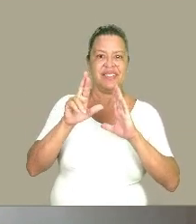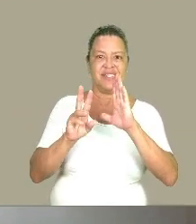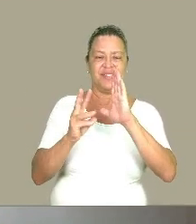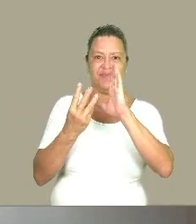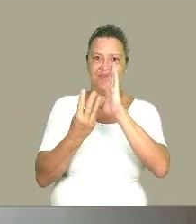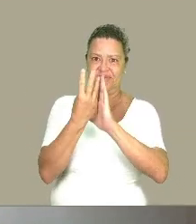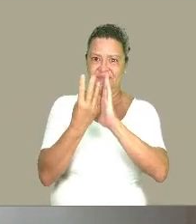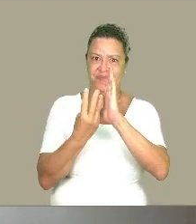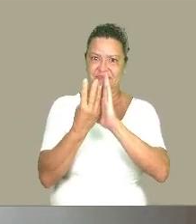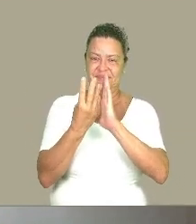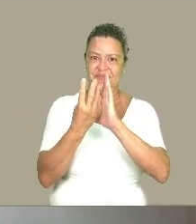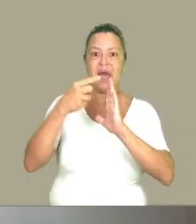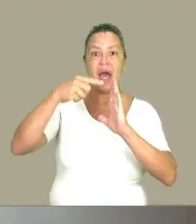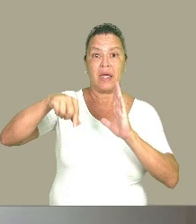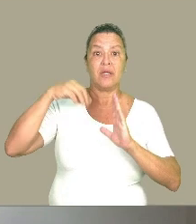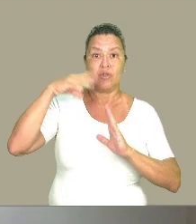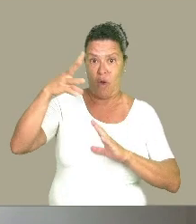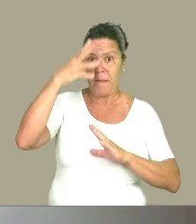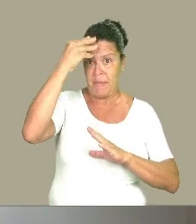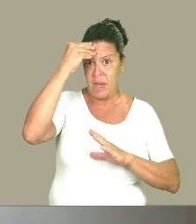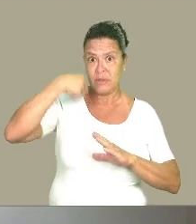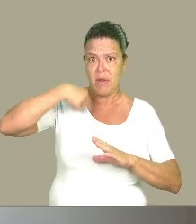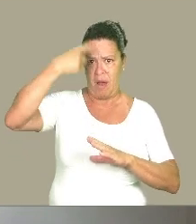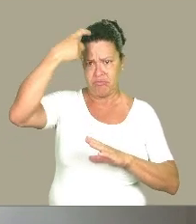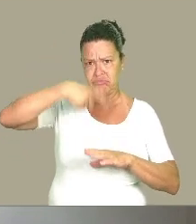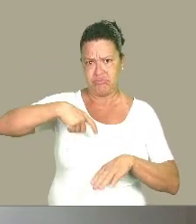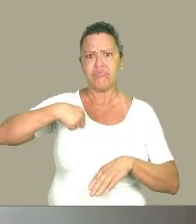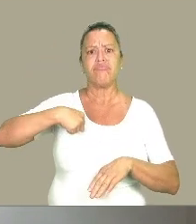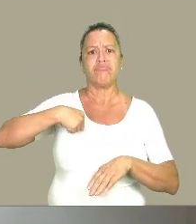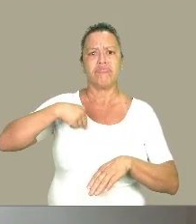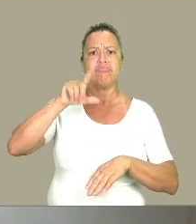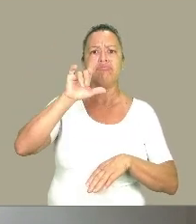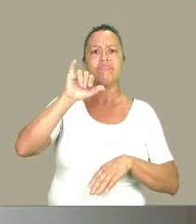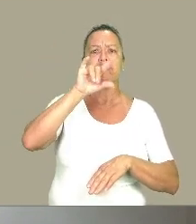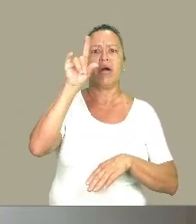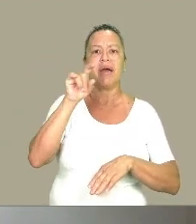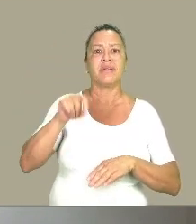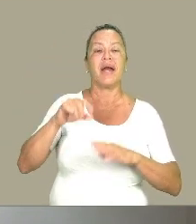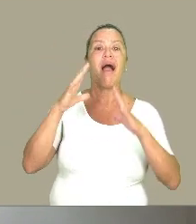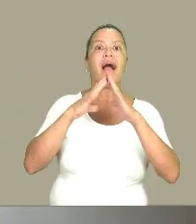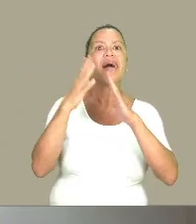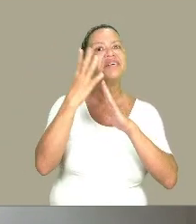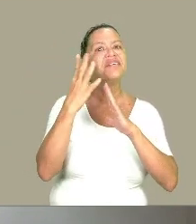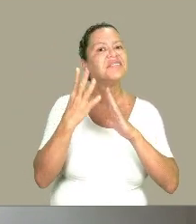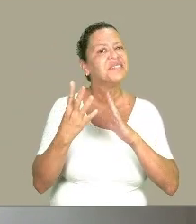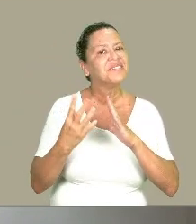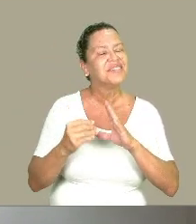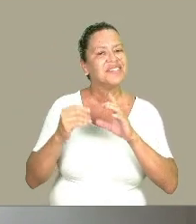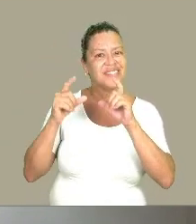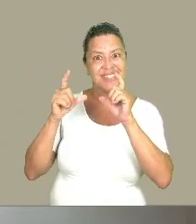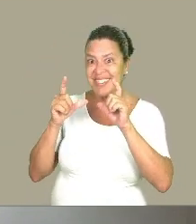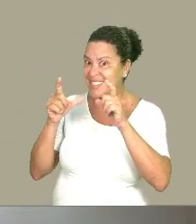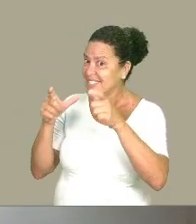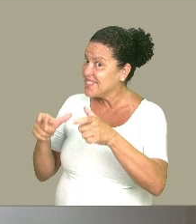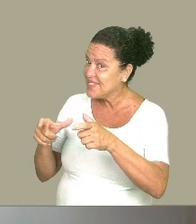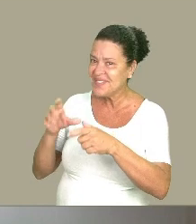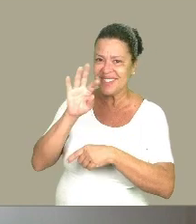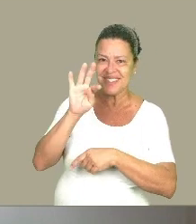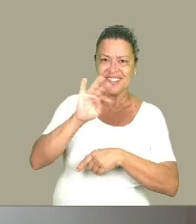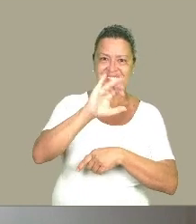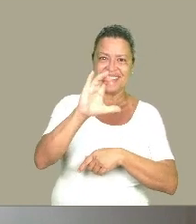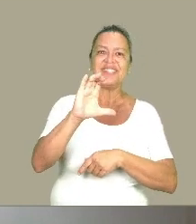sou médium colaborador do LIS. O LIS é uma casa situada na Tijuca, no Rio de